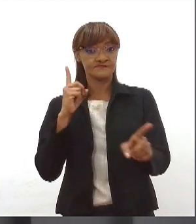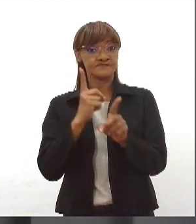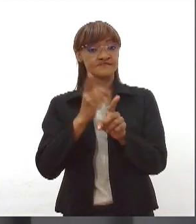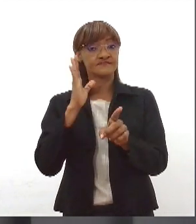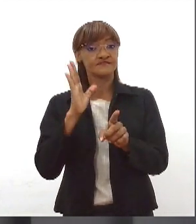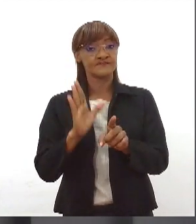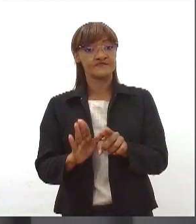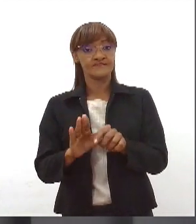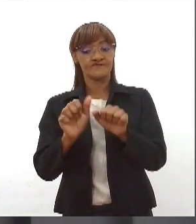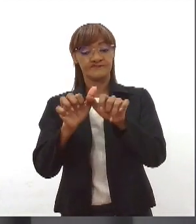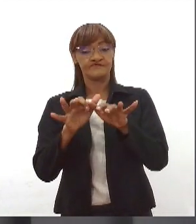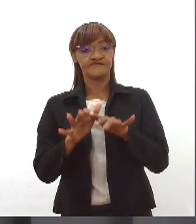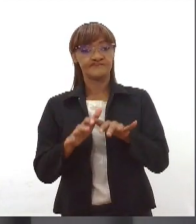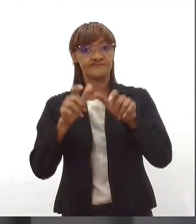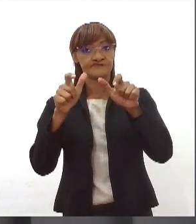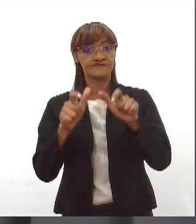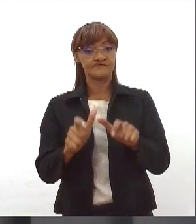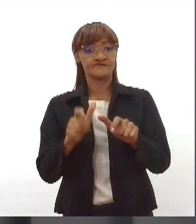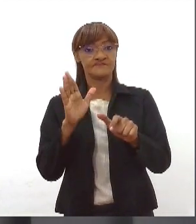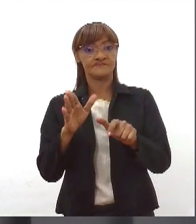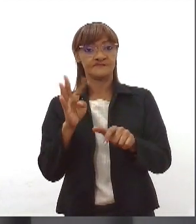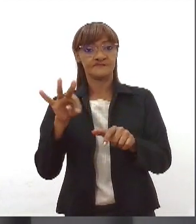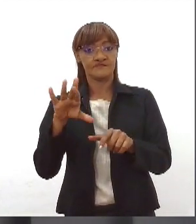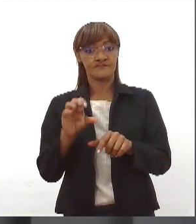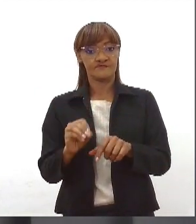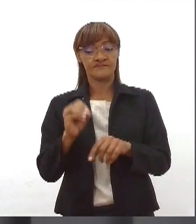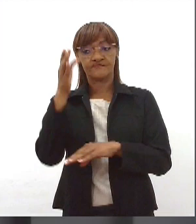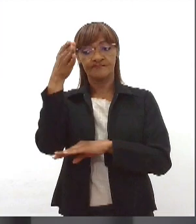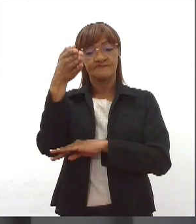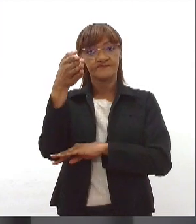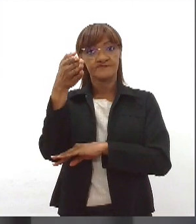Augusto Gama no Arcos Hotel confira